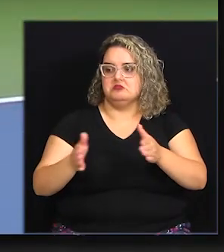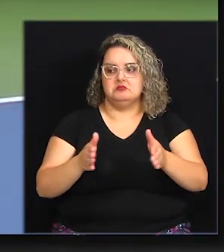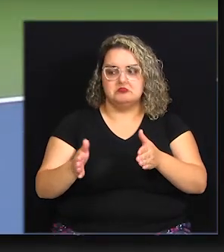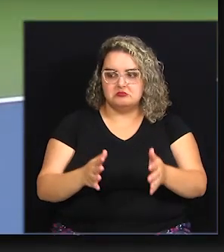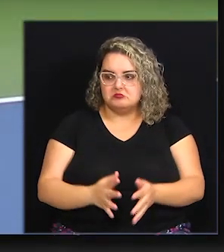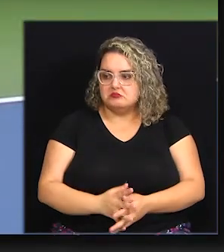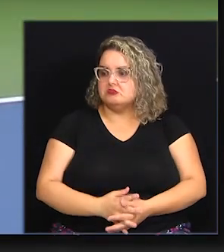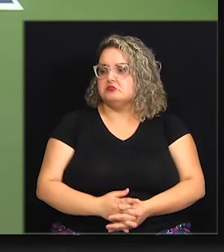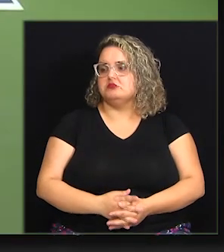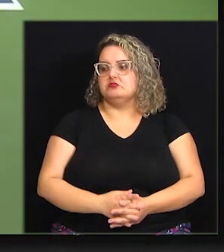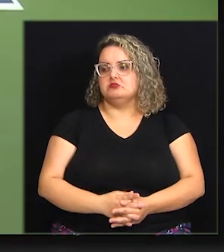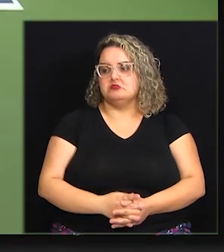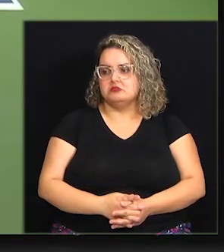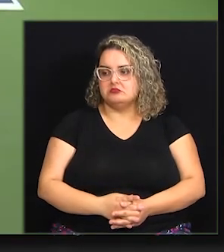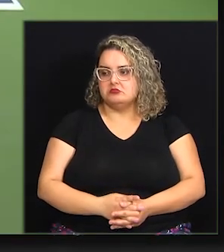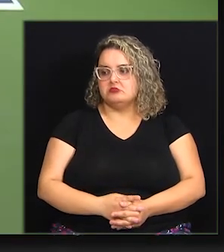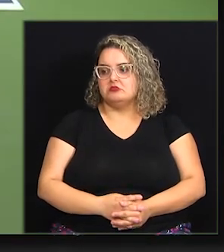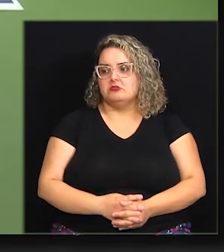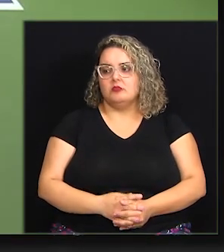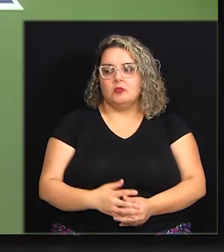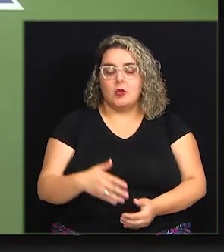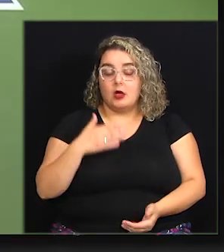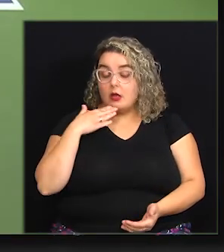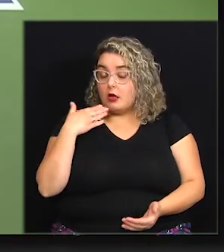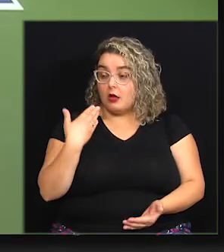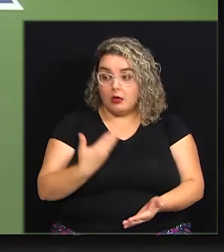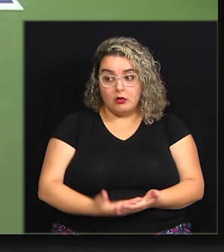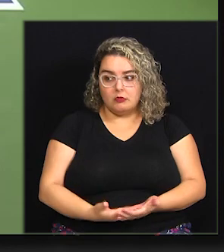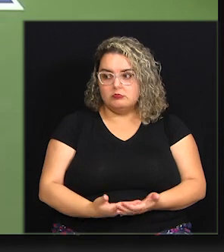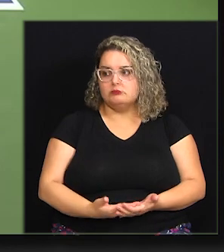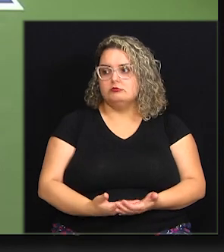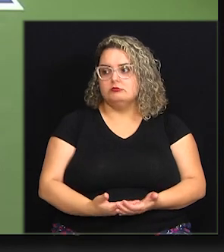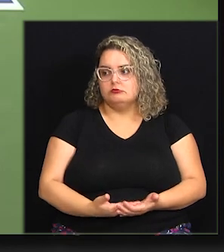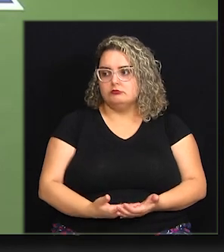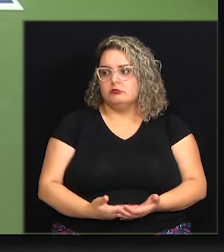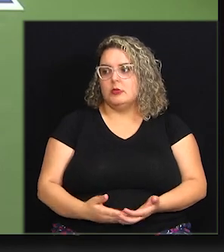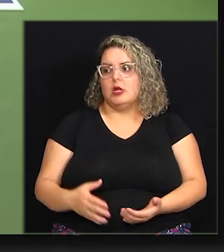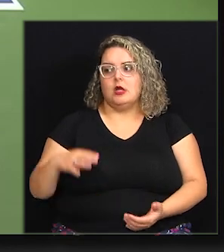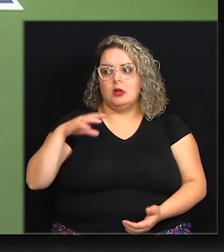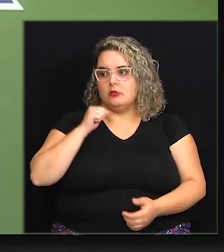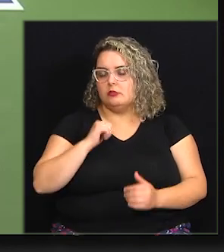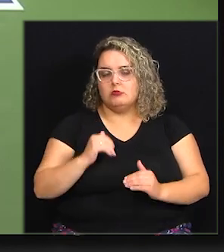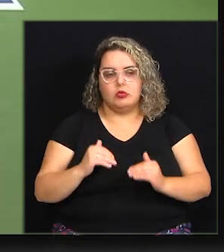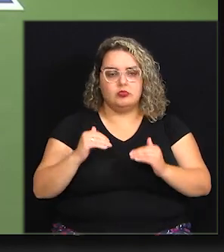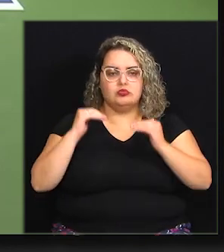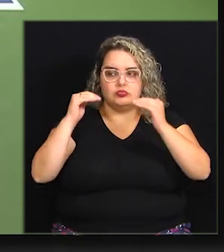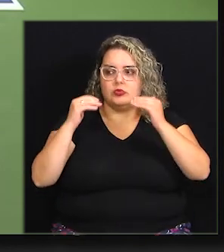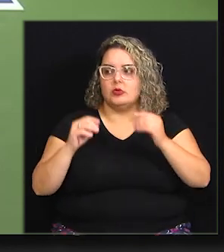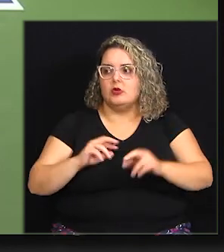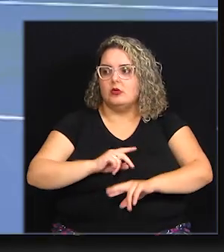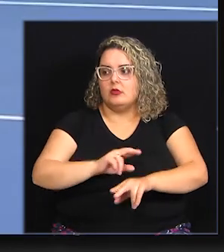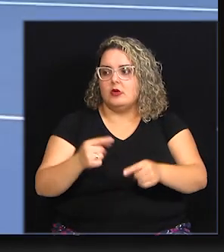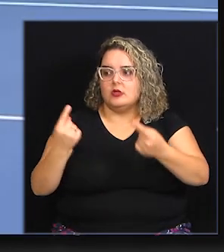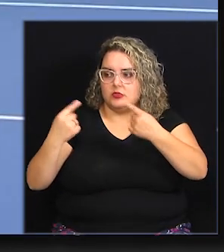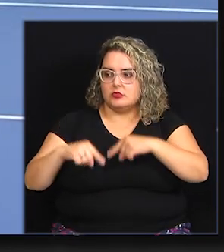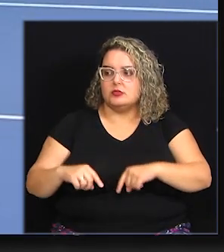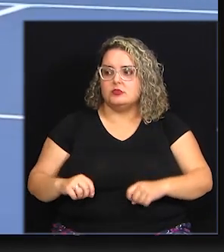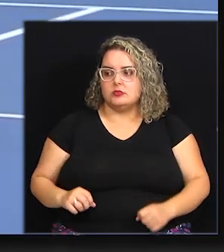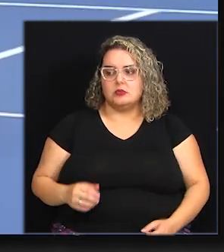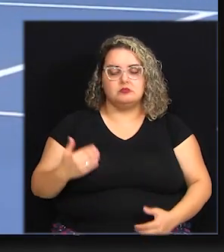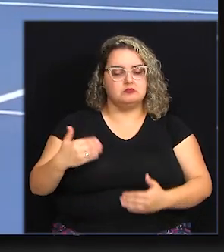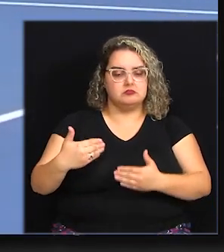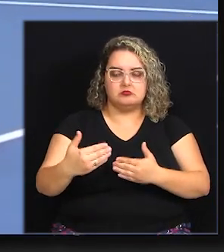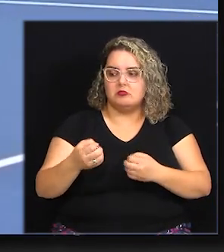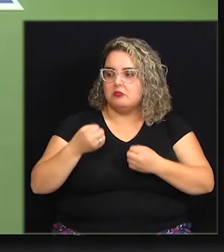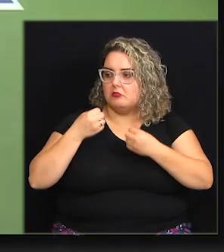também esse momento. Foi bem surpreendente também. Foi bem rápido que ela cresceu, ela ganhou vários torneios seguidos,